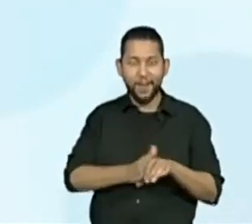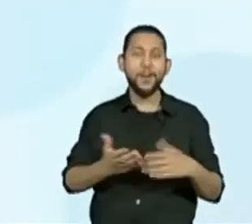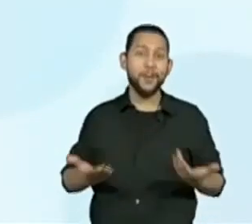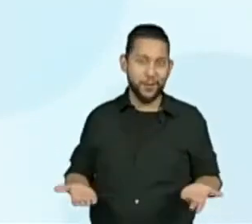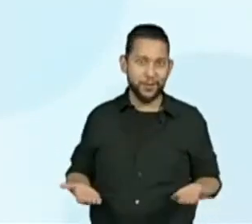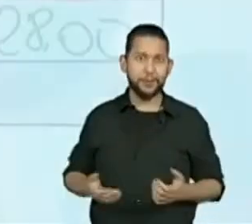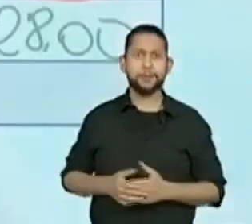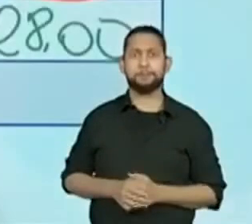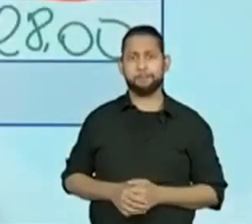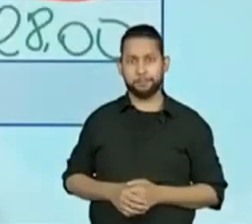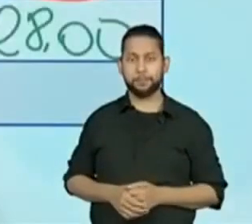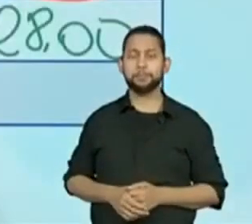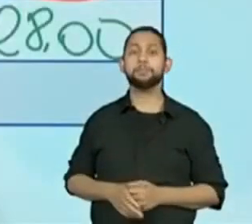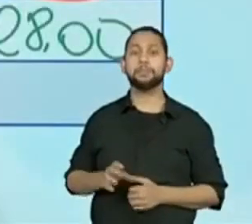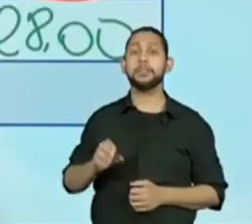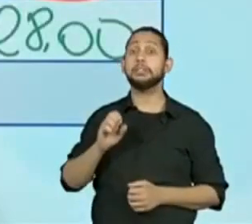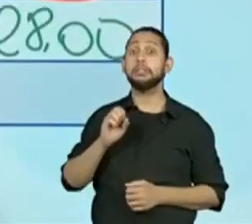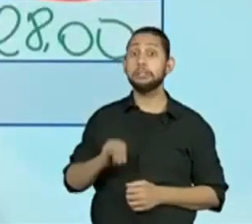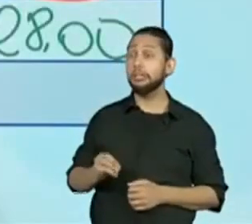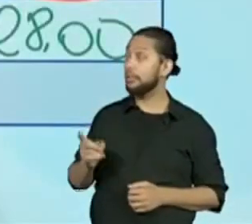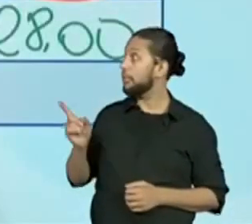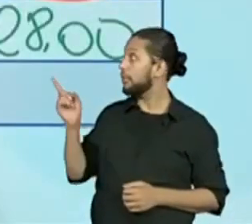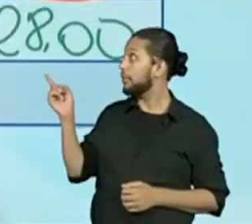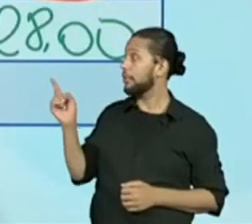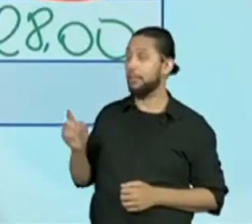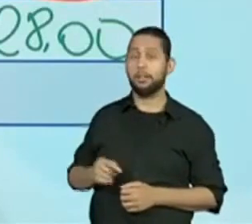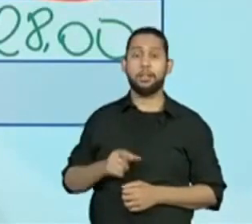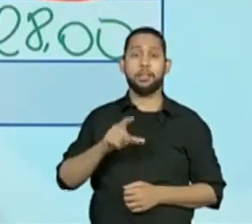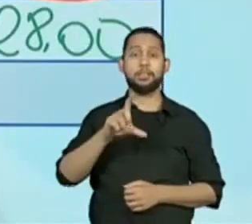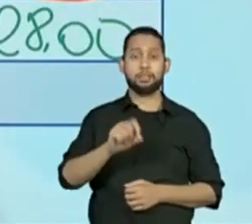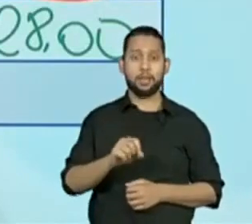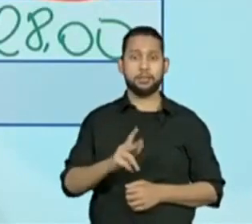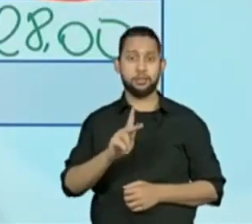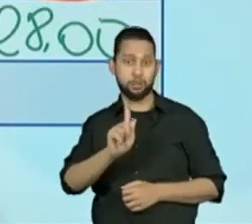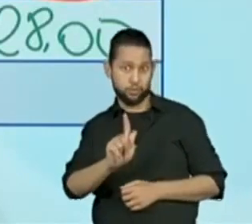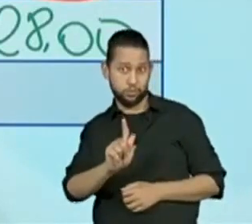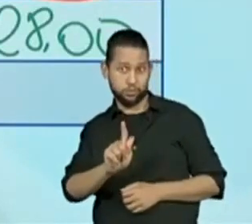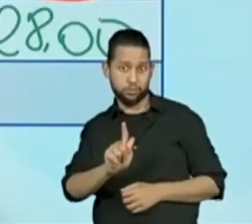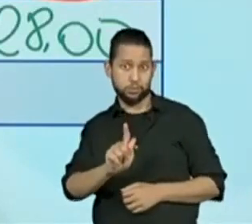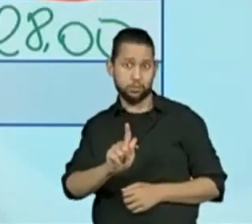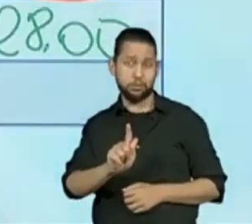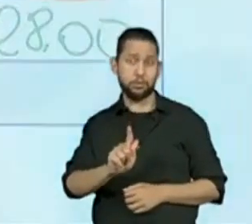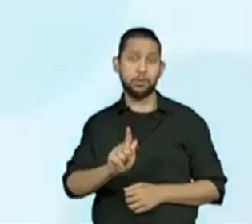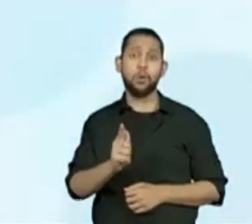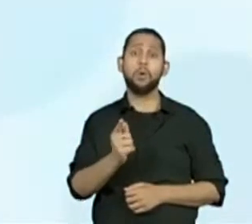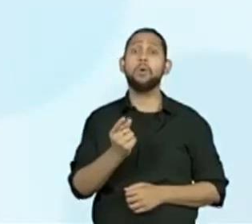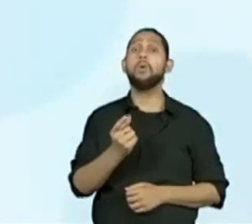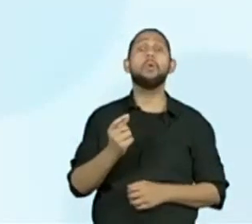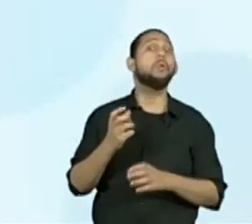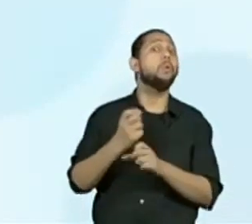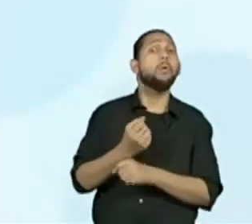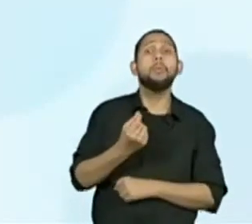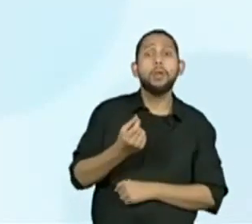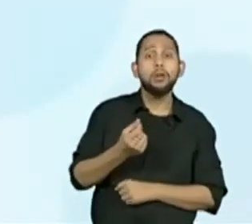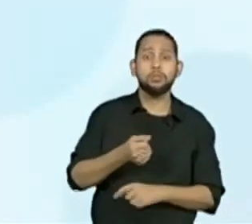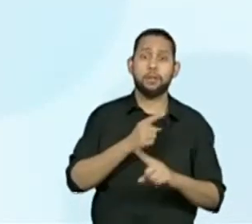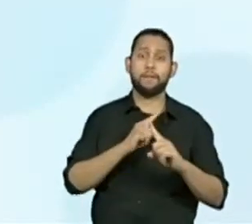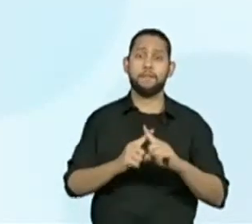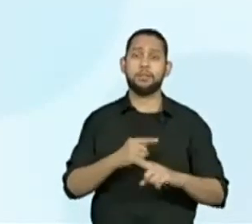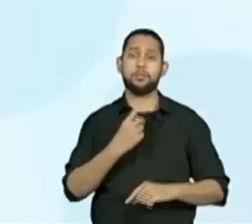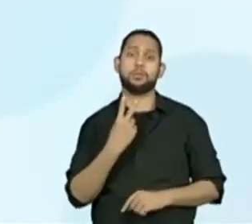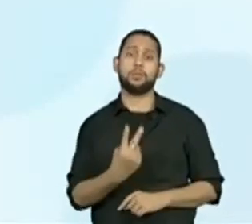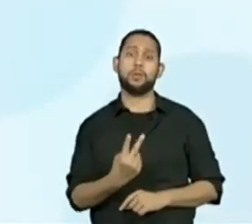quanto que a gente vai obter no preço de 10 kg de cebola vamos multiplicar por